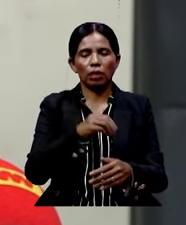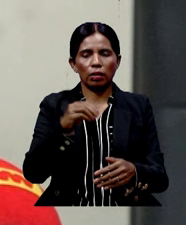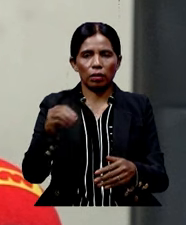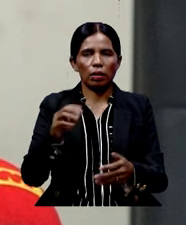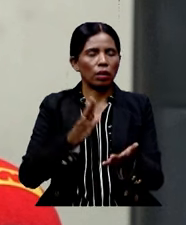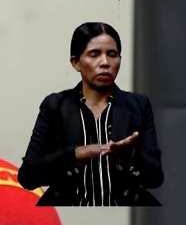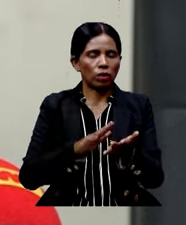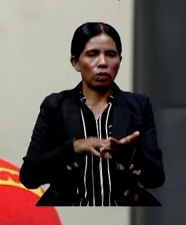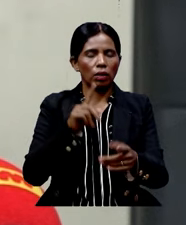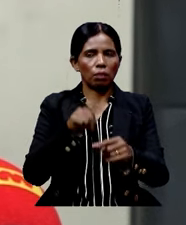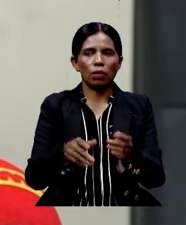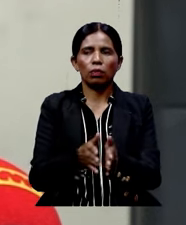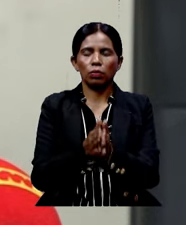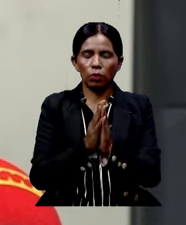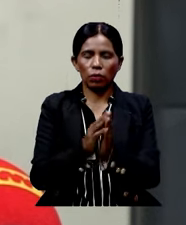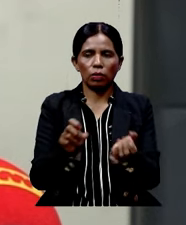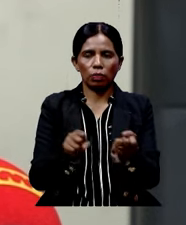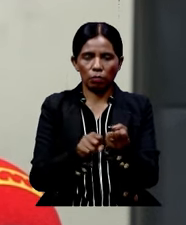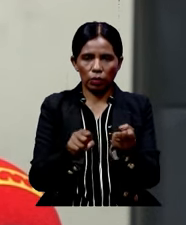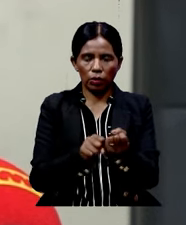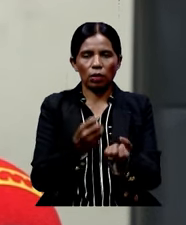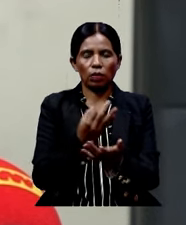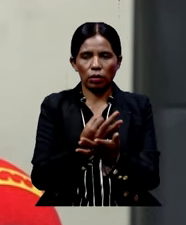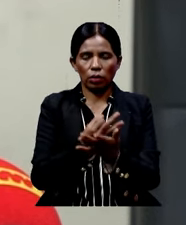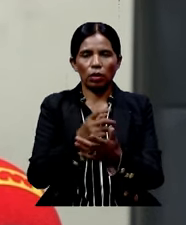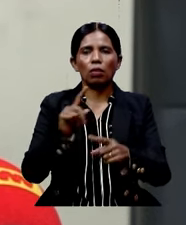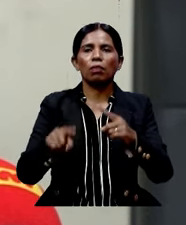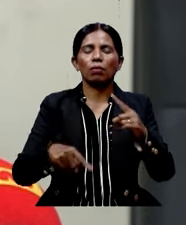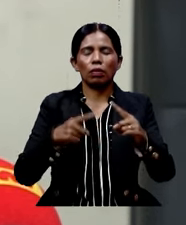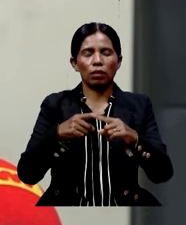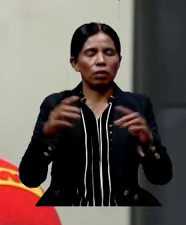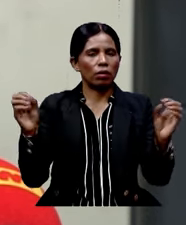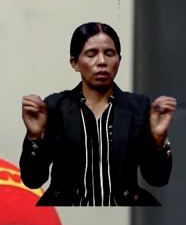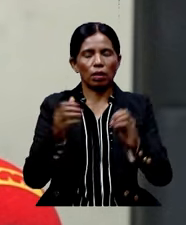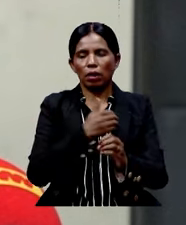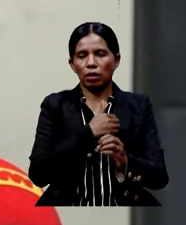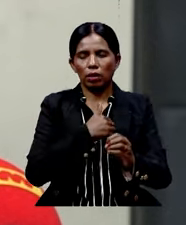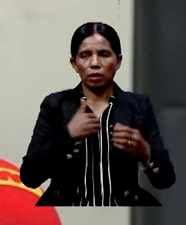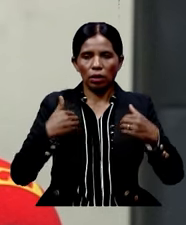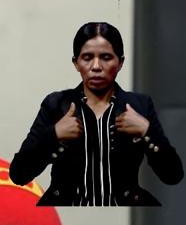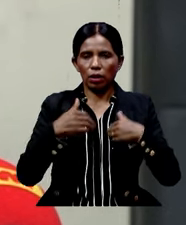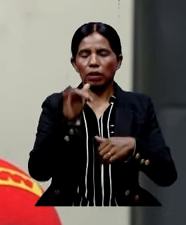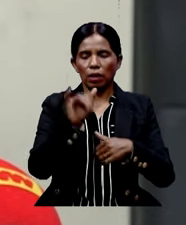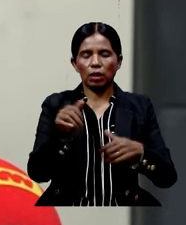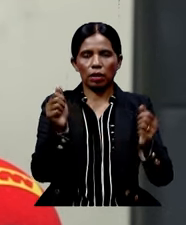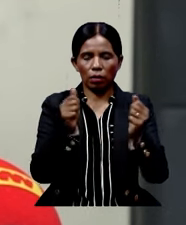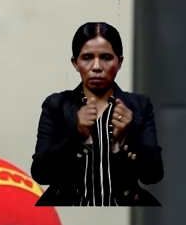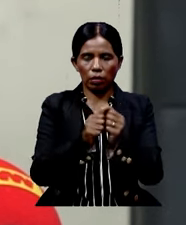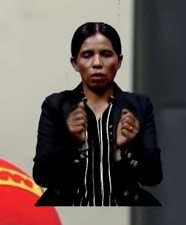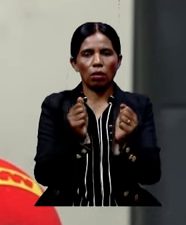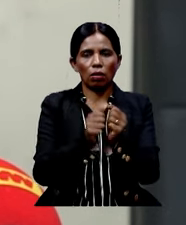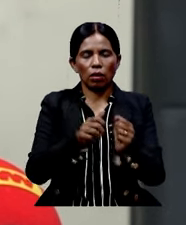eskola labeli husu kontribusion, wain hira ladau kia konkordansia mutuo entre inan